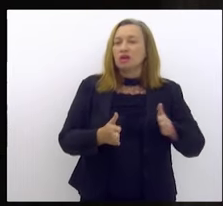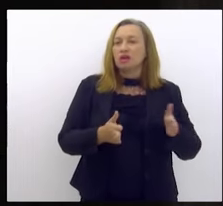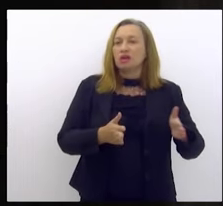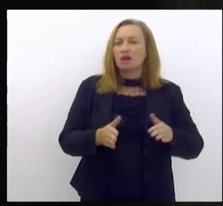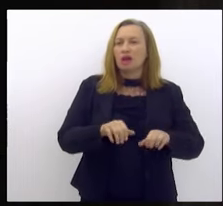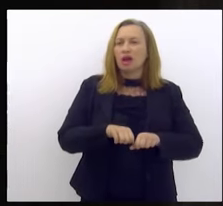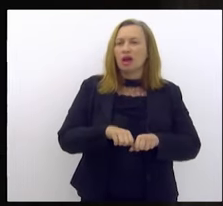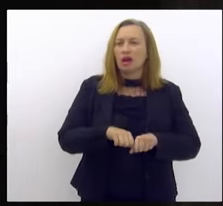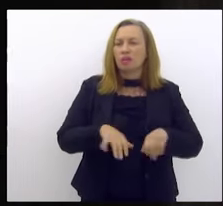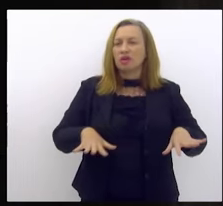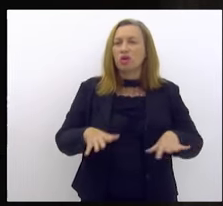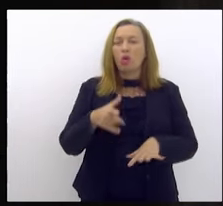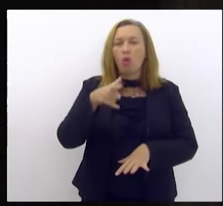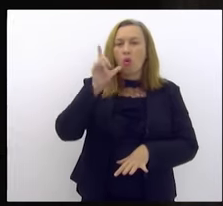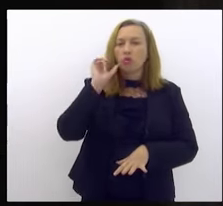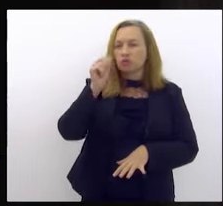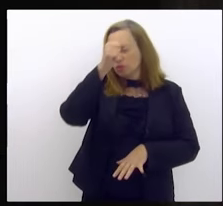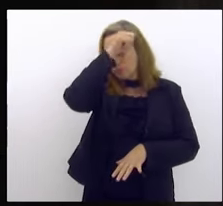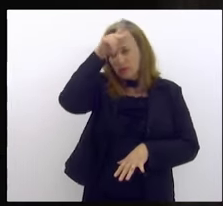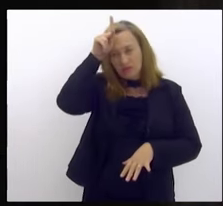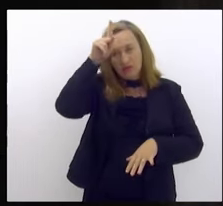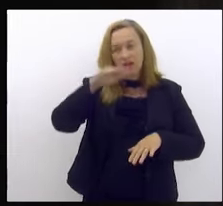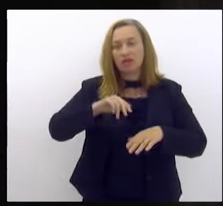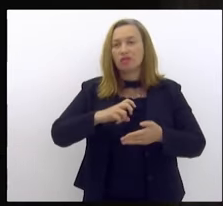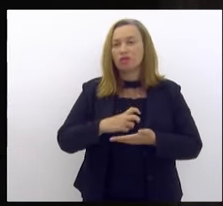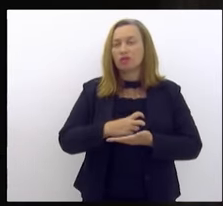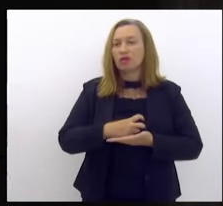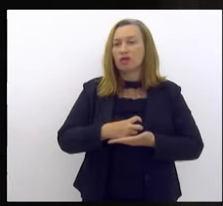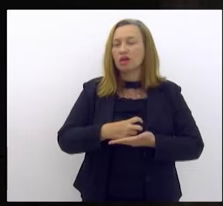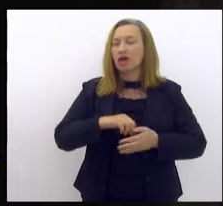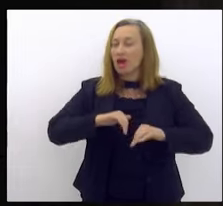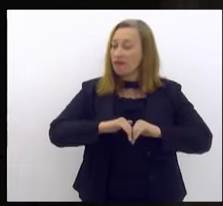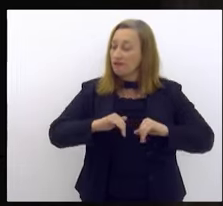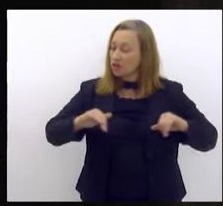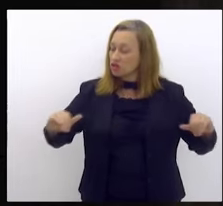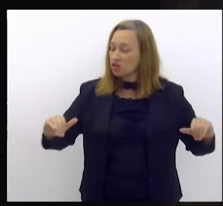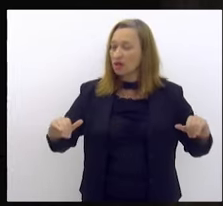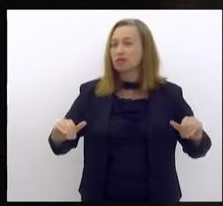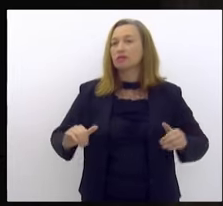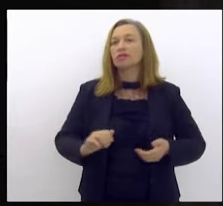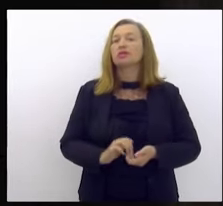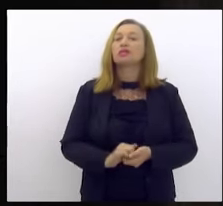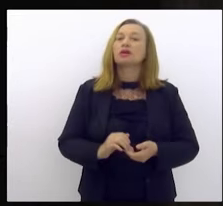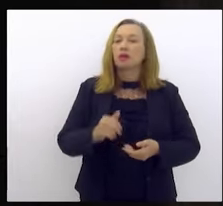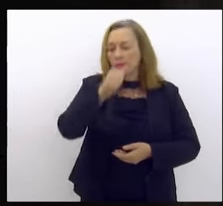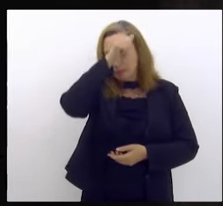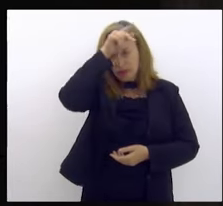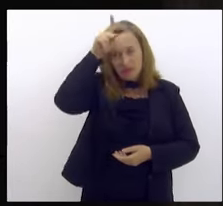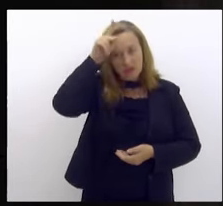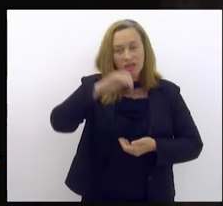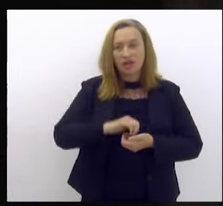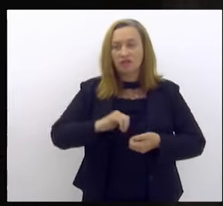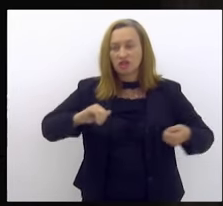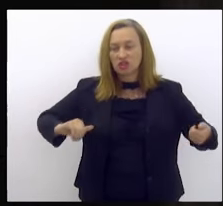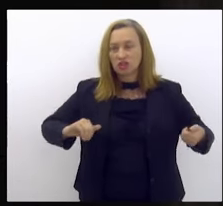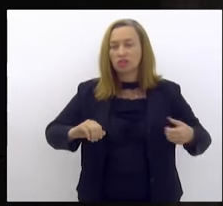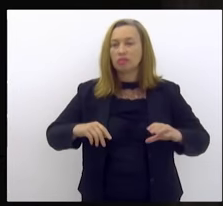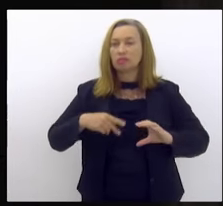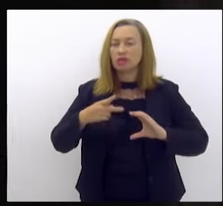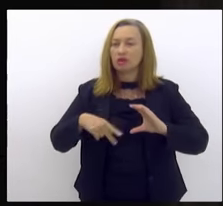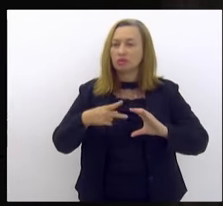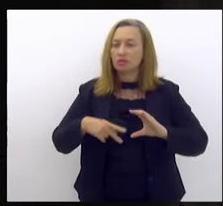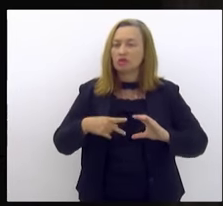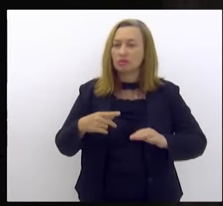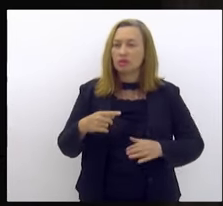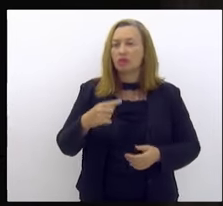o prefeito foi afastado pela Câmara Municipal. Prefeito afastado pela Câmara Municipal.